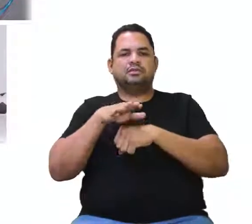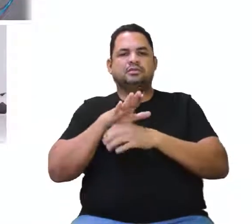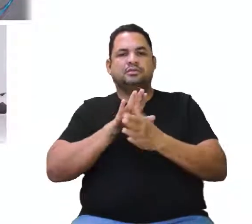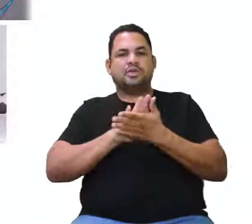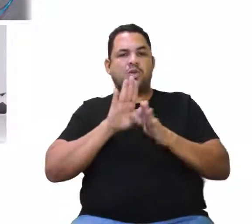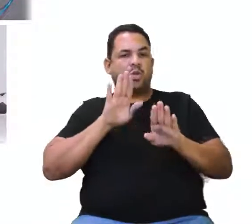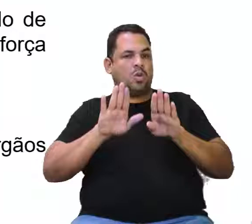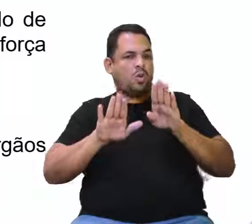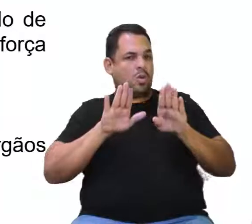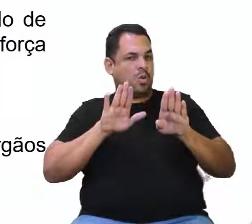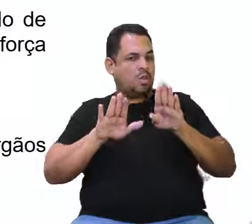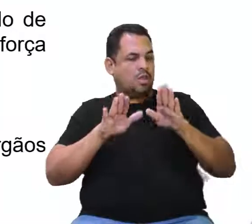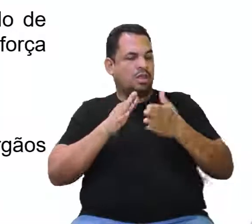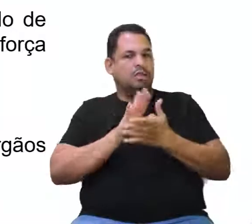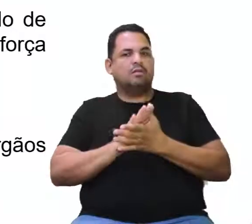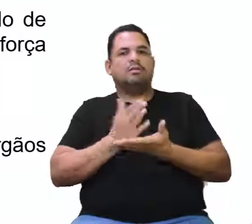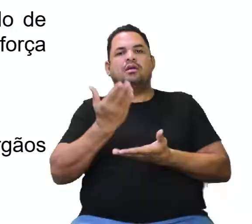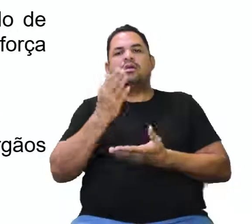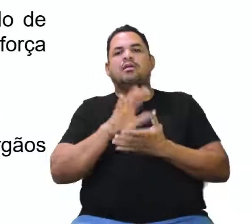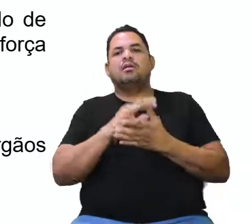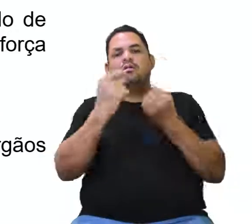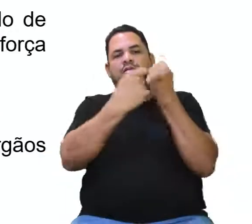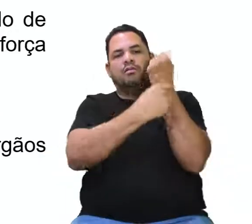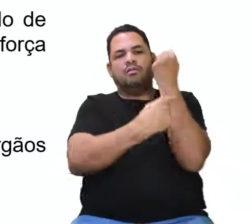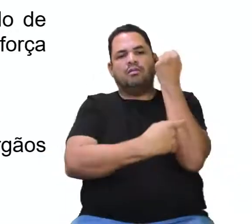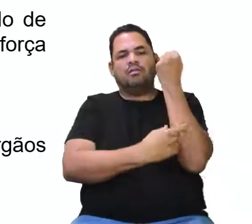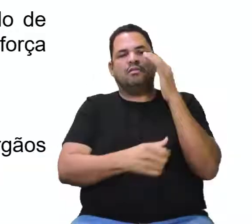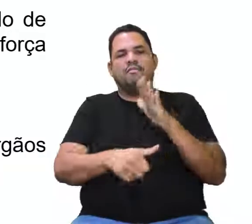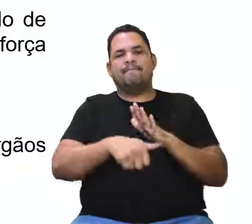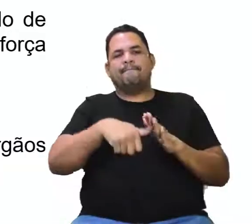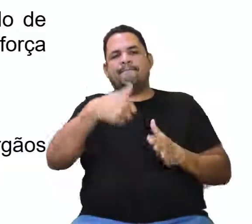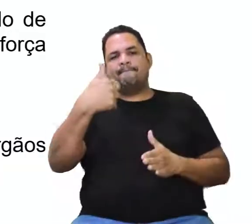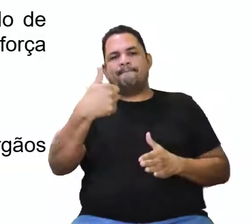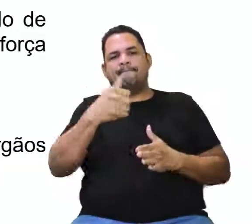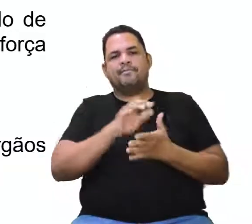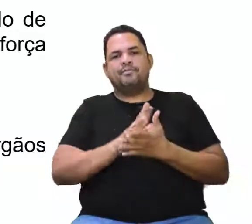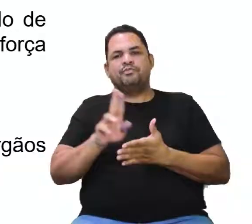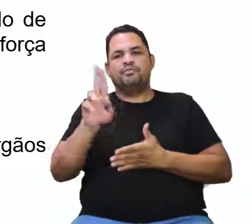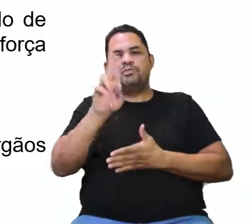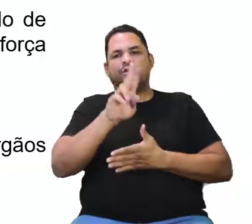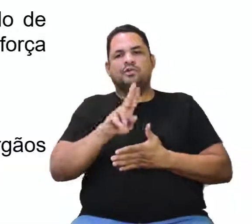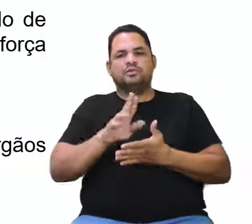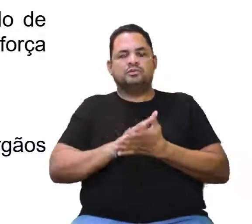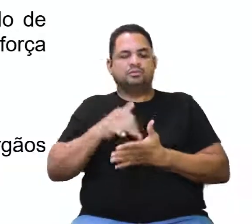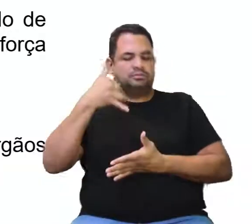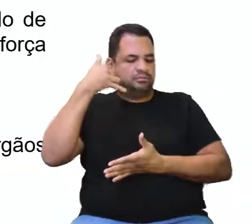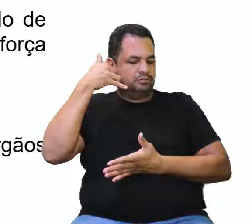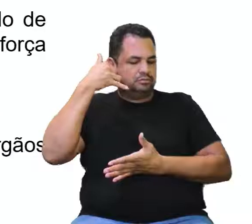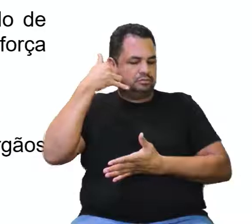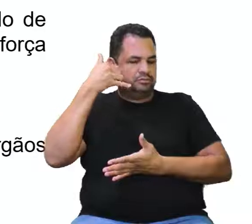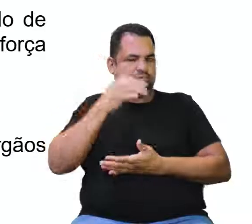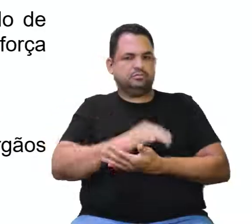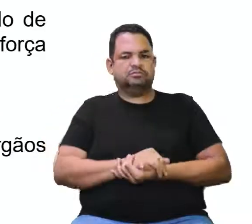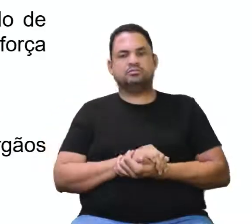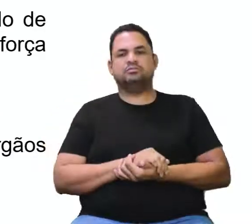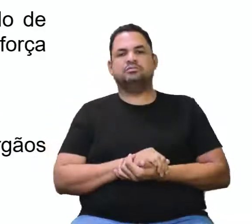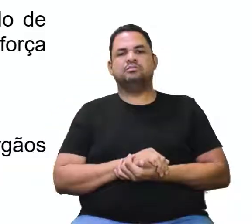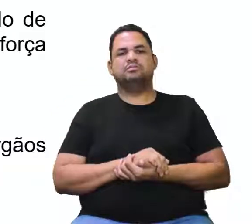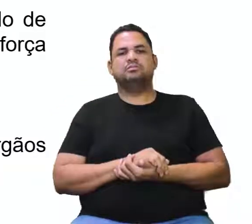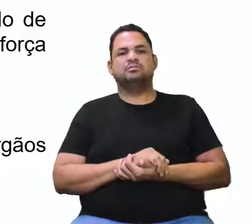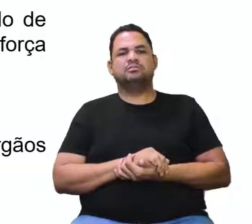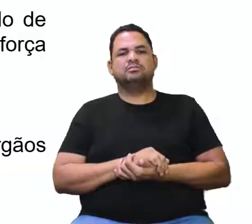e cuidados com a coluna vertebral. Primeira dica é com o uso uso do celular. Então, relacionado ao uso